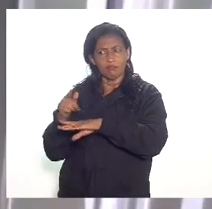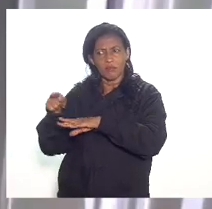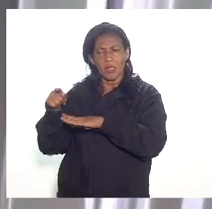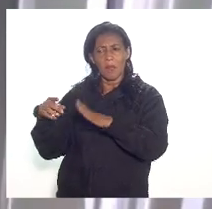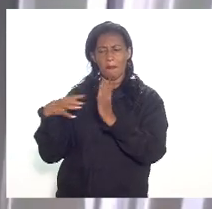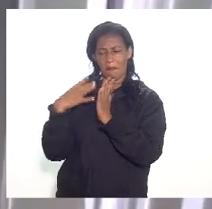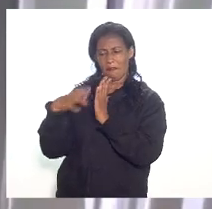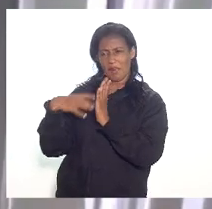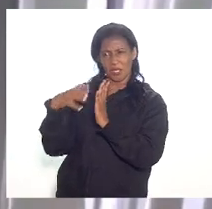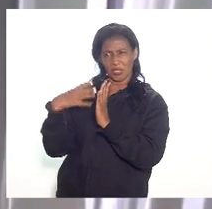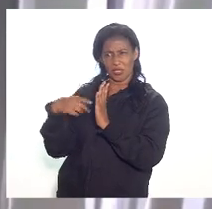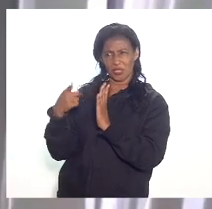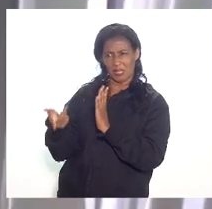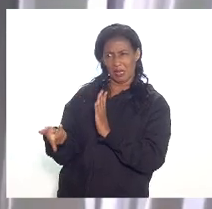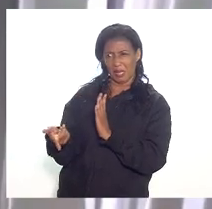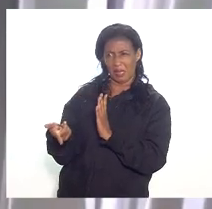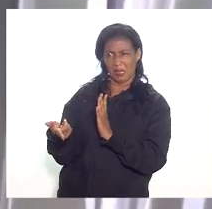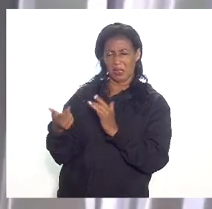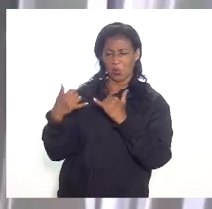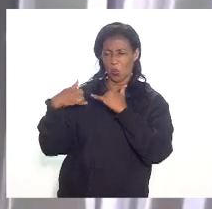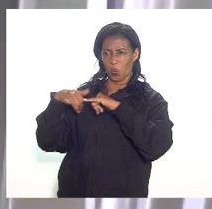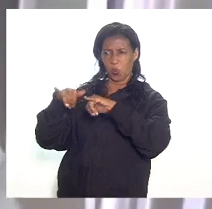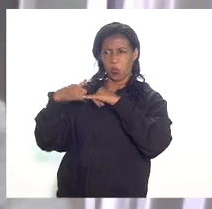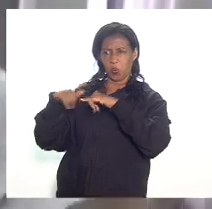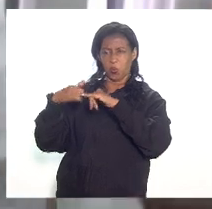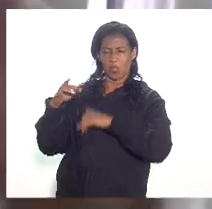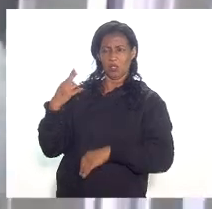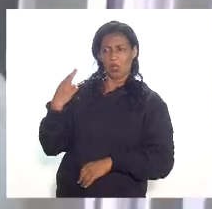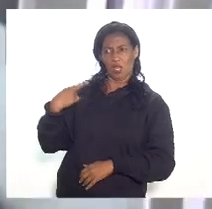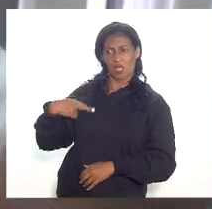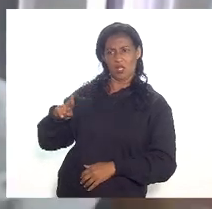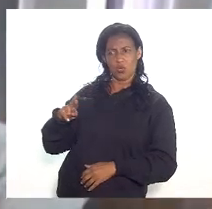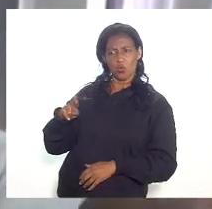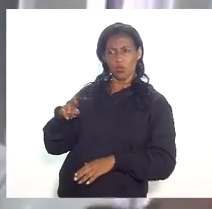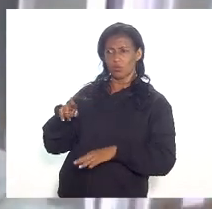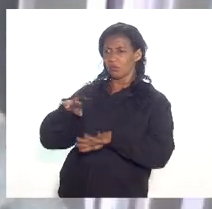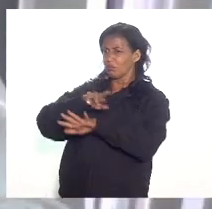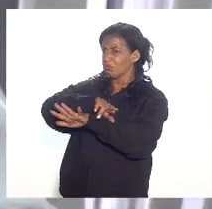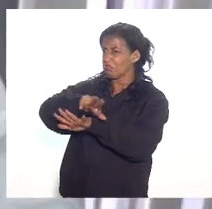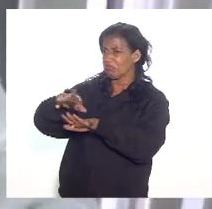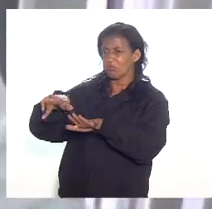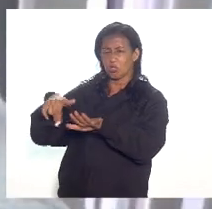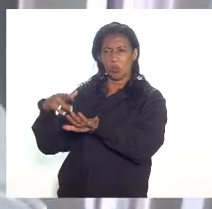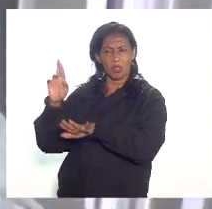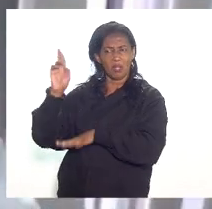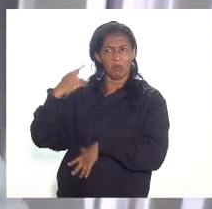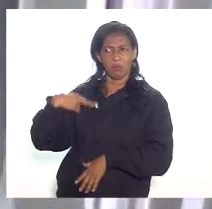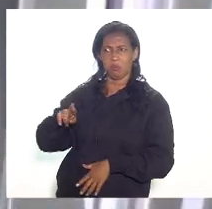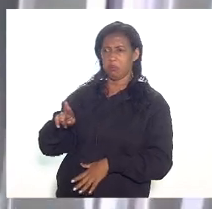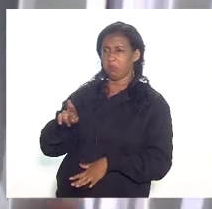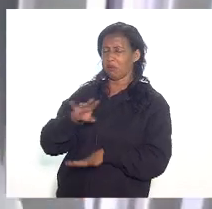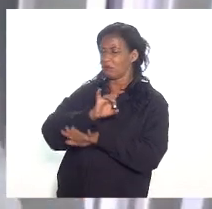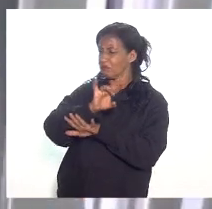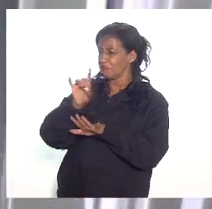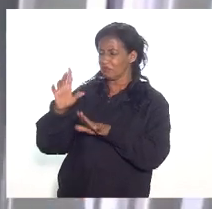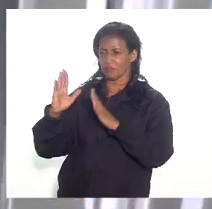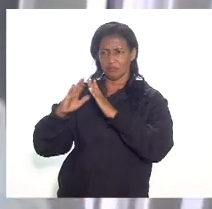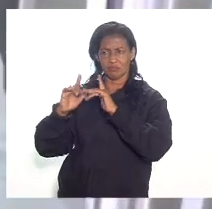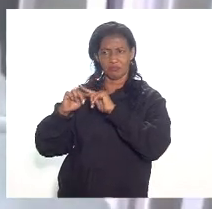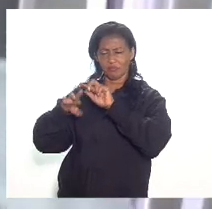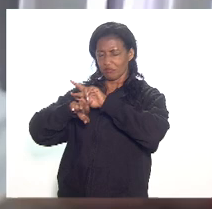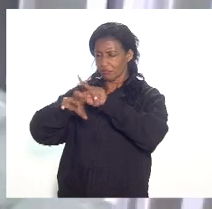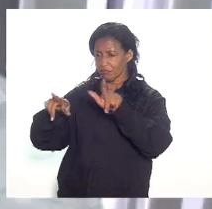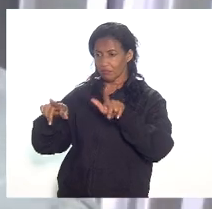partidário se pratique proselitismo religioso de qualquer confissão não importa de qualquer denominação agora